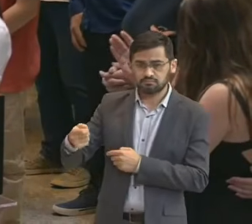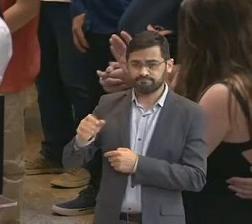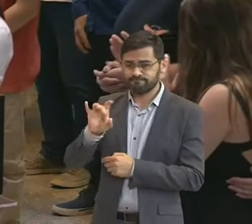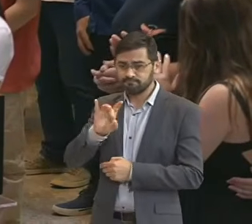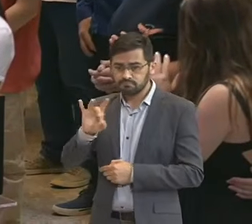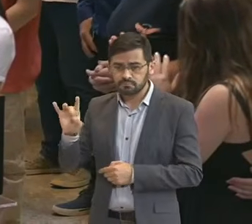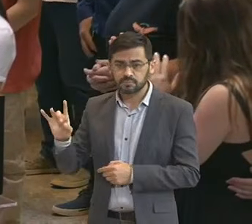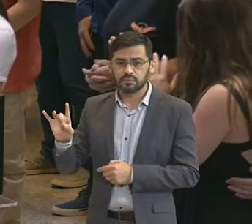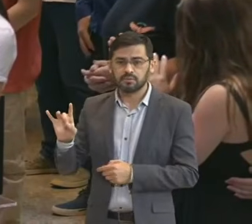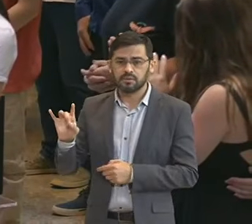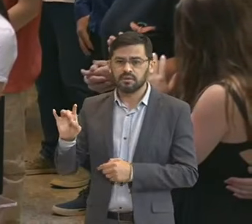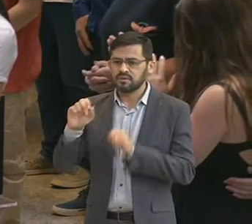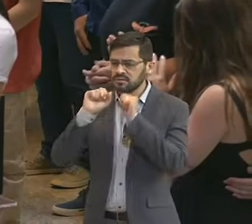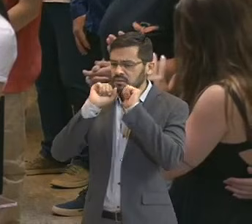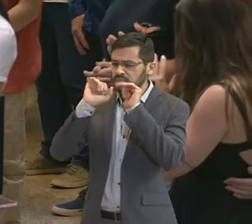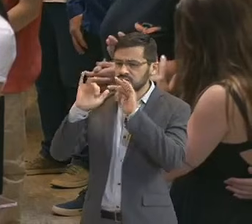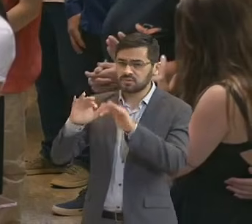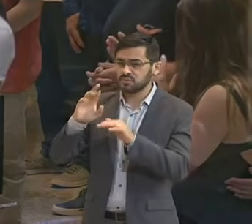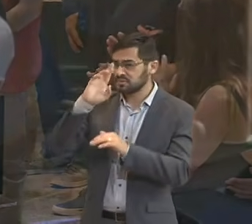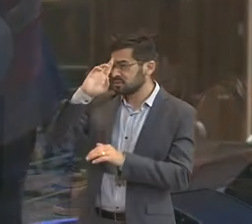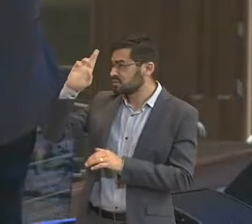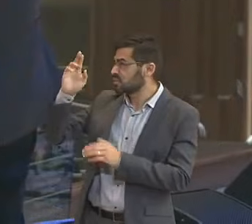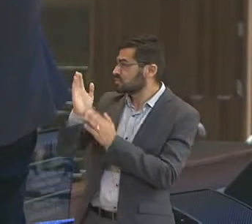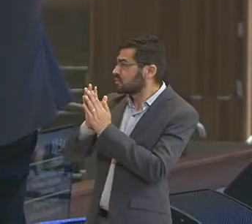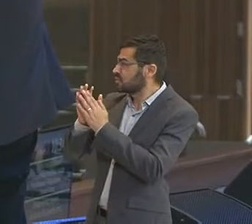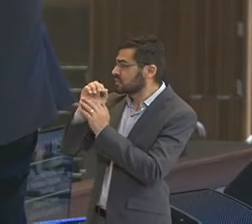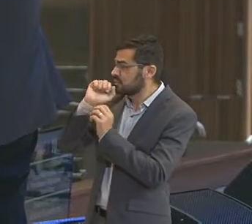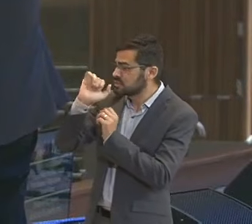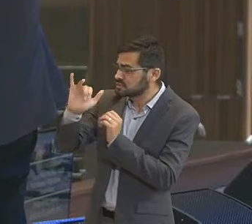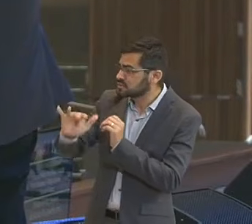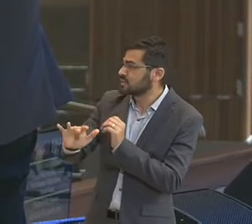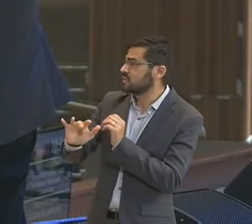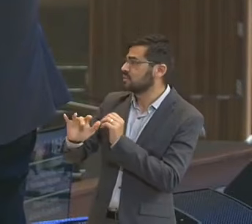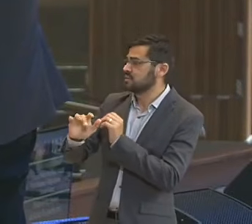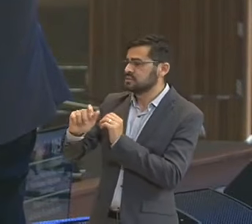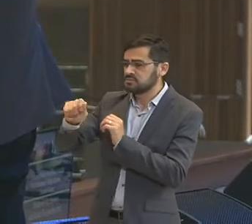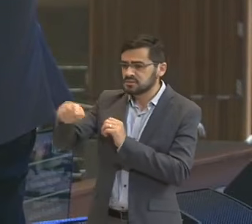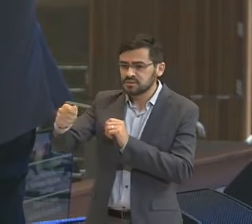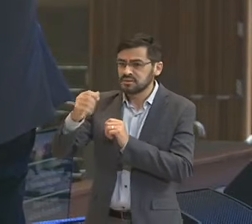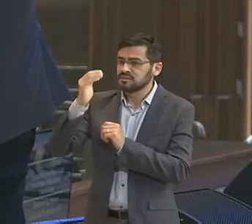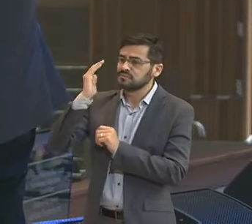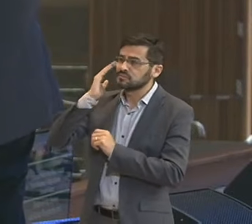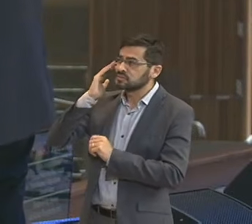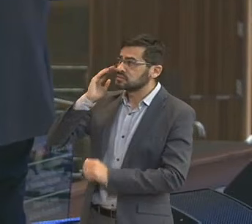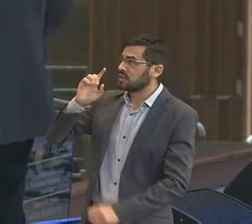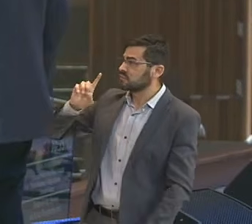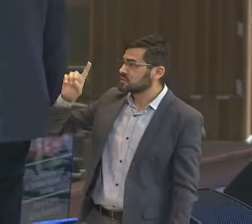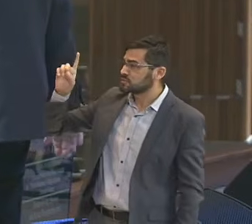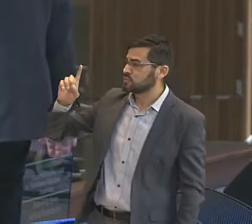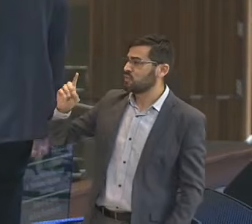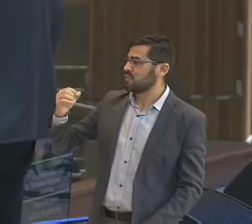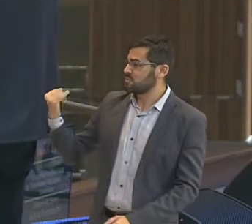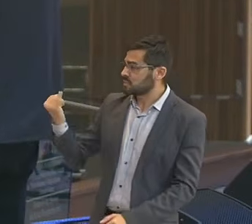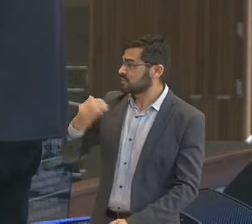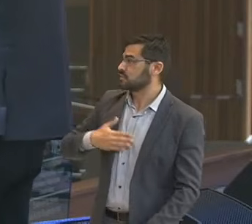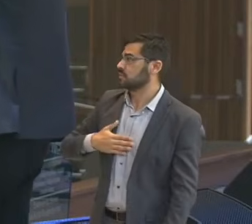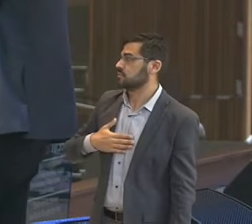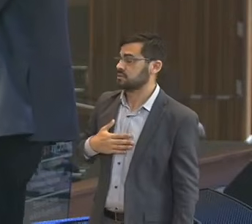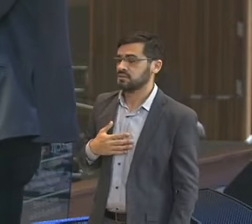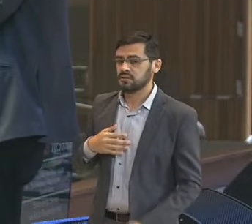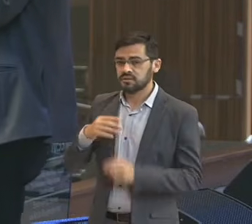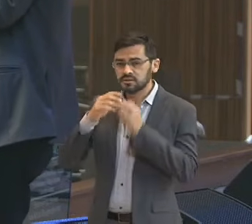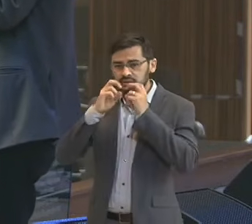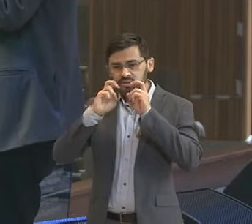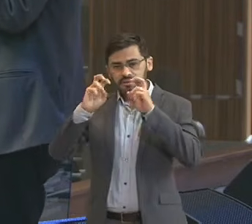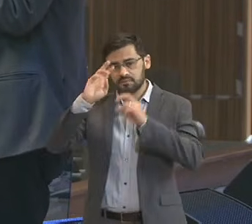Jesus. E abençoa, diz: Senhor, abençoa essa vida, abençoa. Tu sabes como é importante. Clama